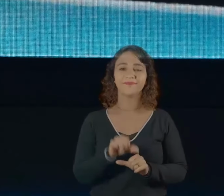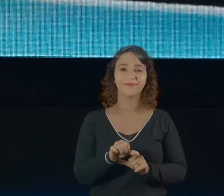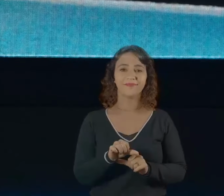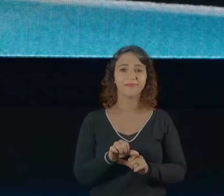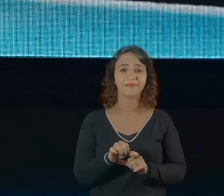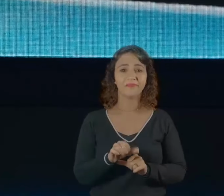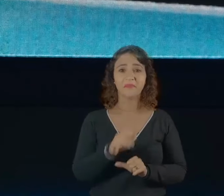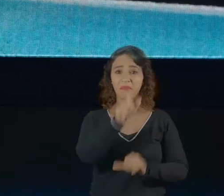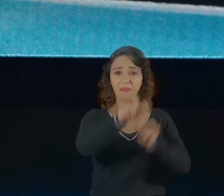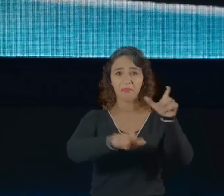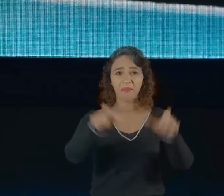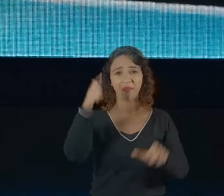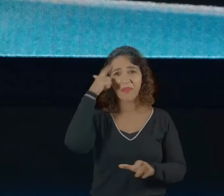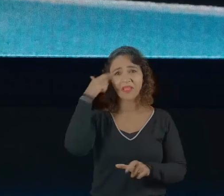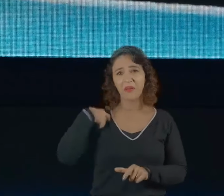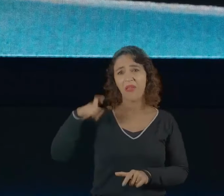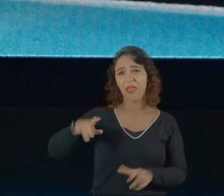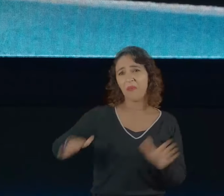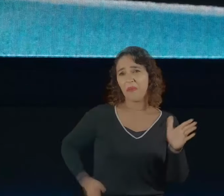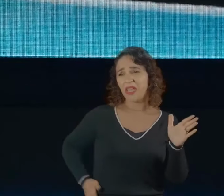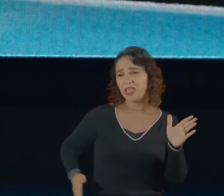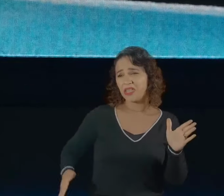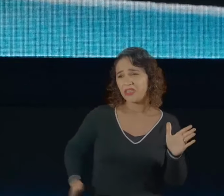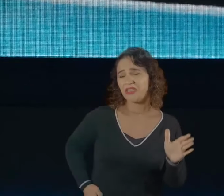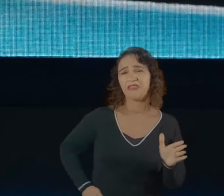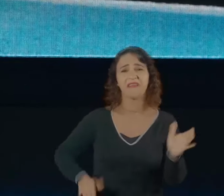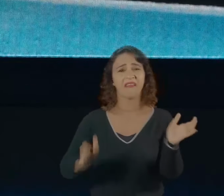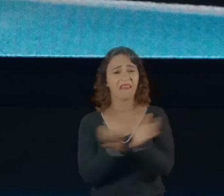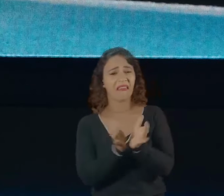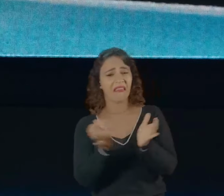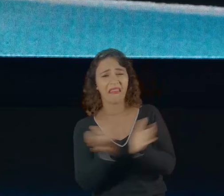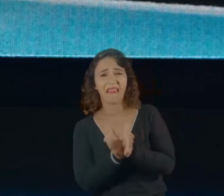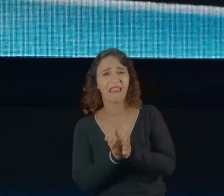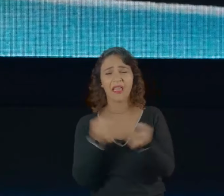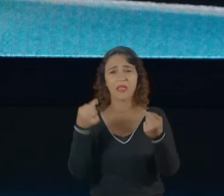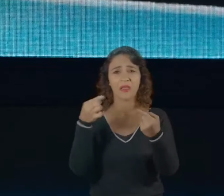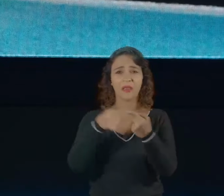Quando muitos achavam que eu ia ser um bandido, um desajustado,